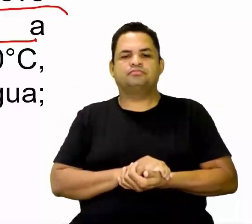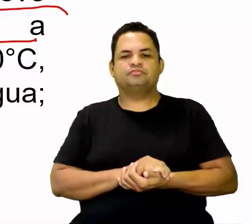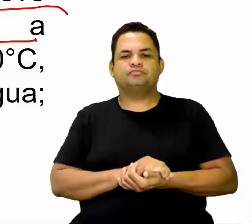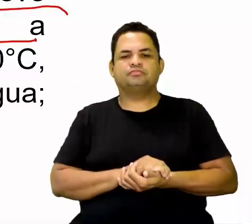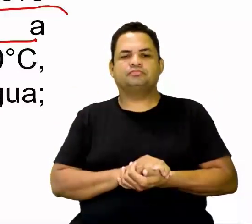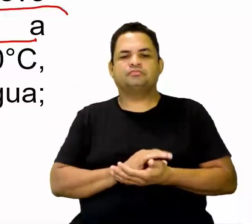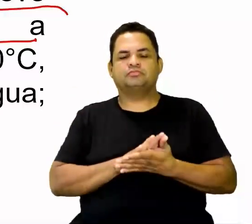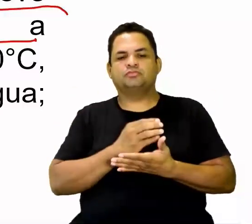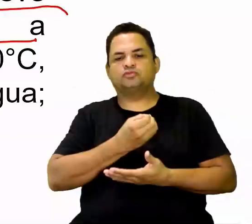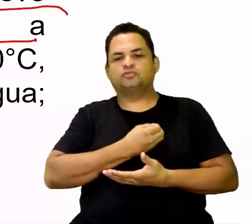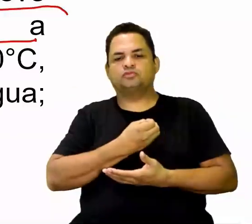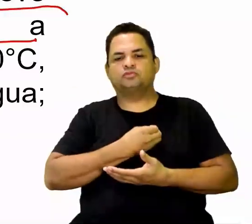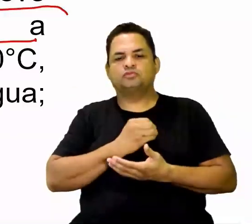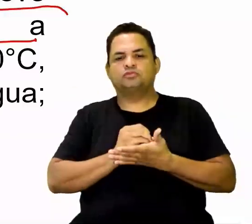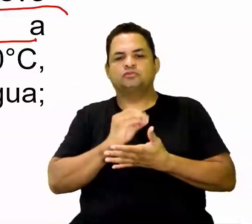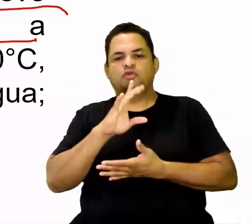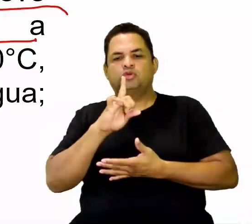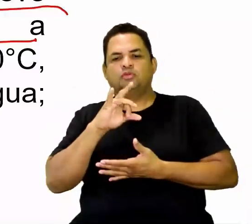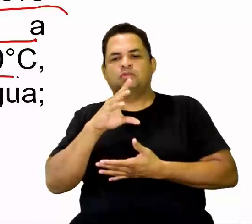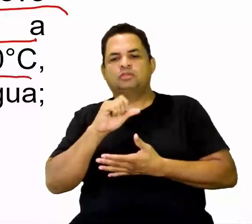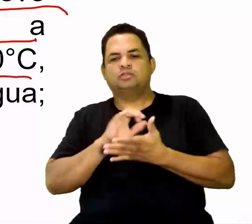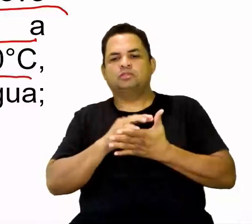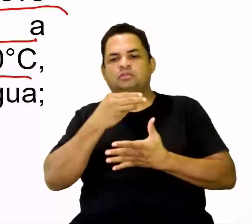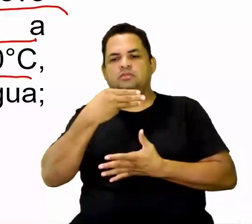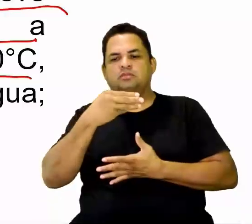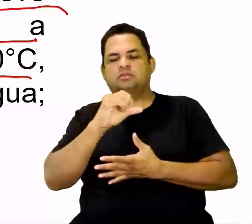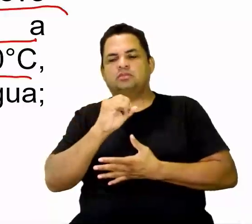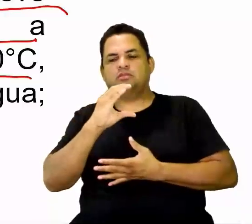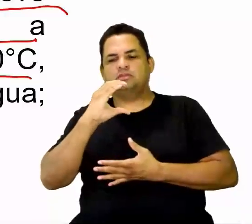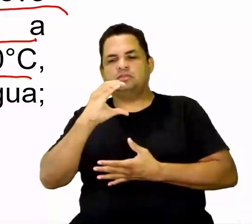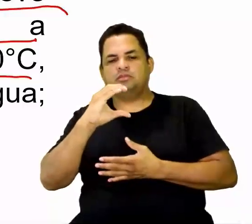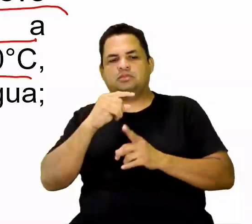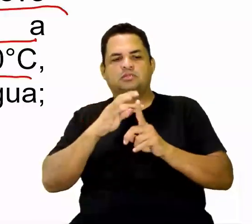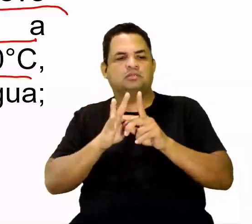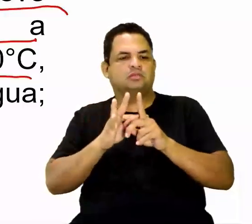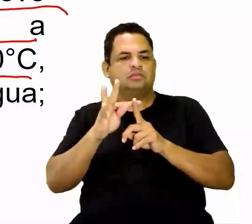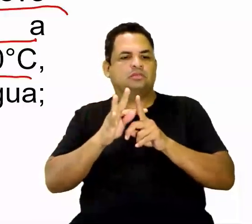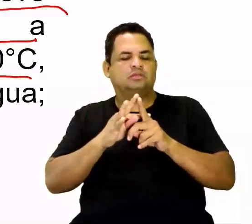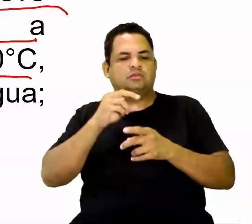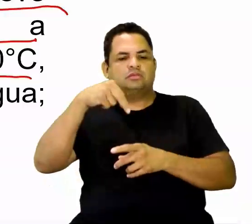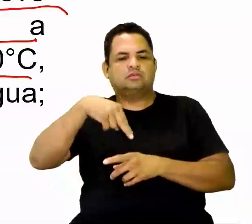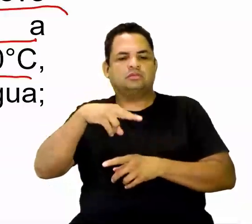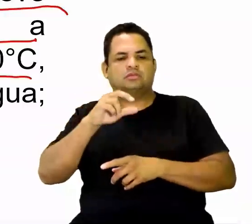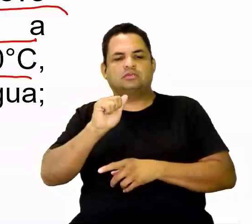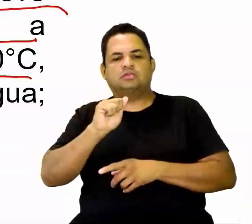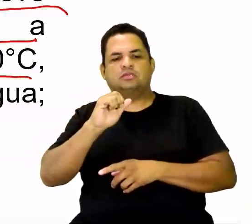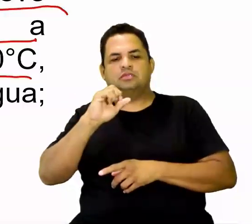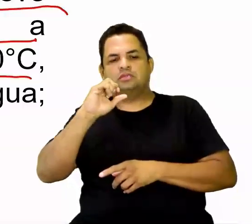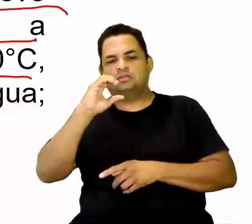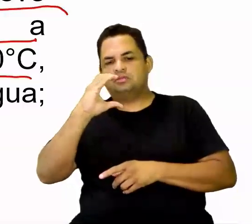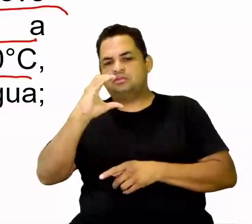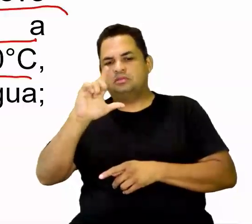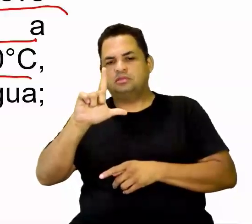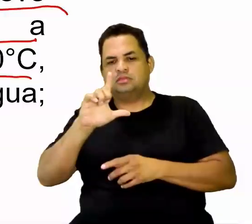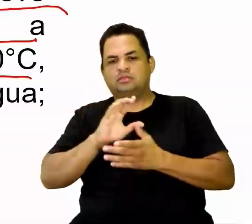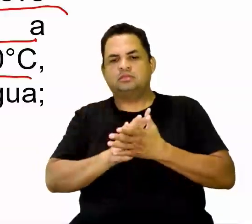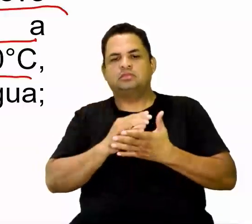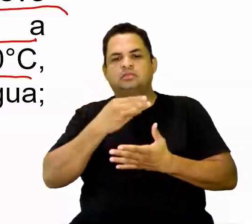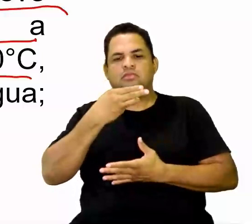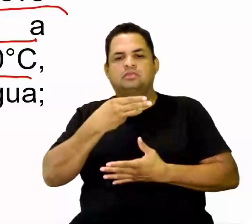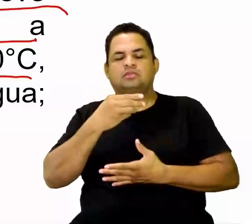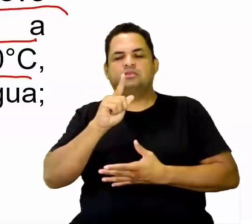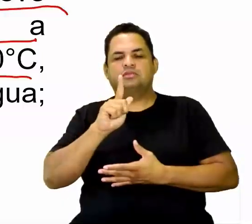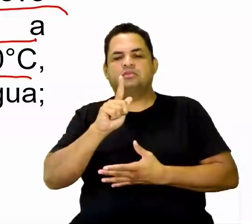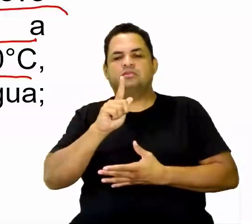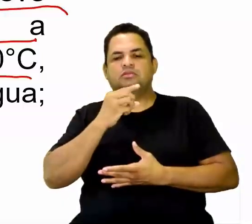Dados: solubilidade a 30 graus do cloreto de sódio é 35